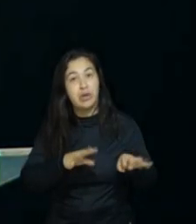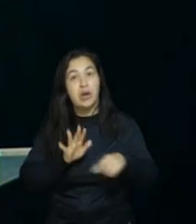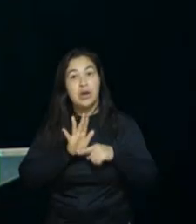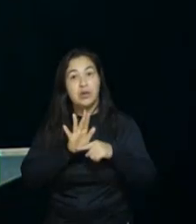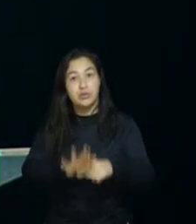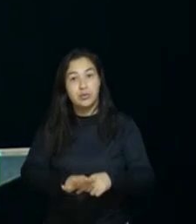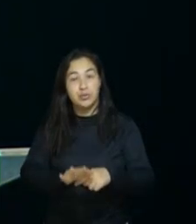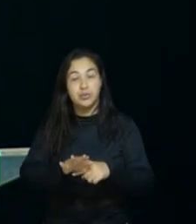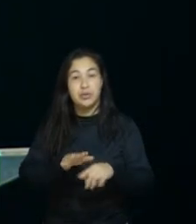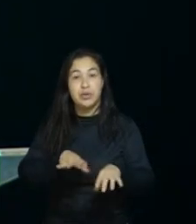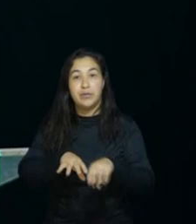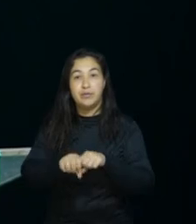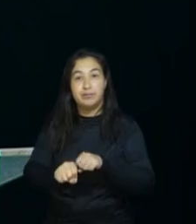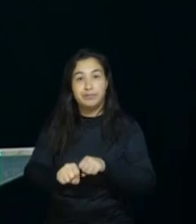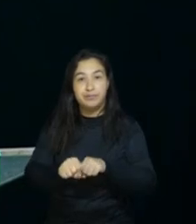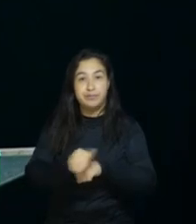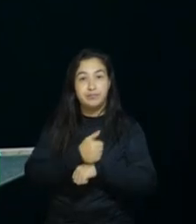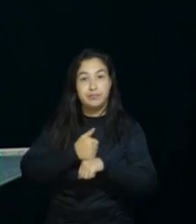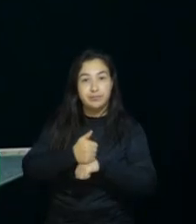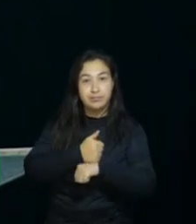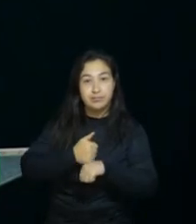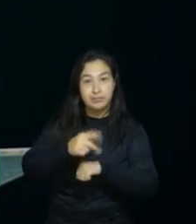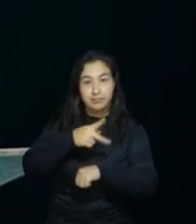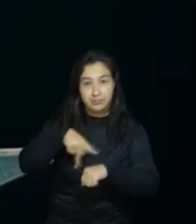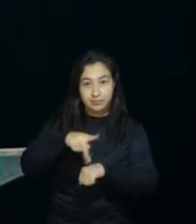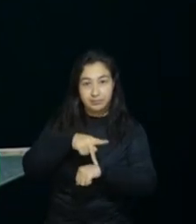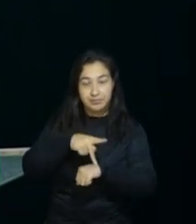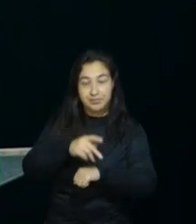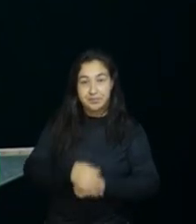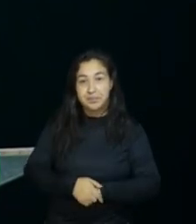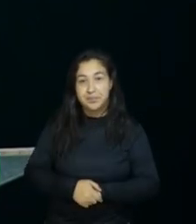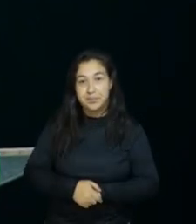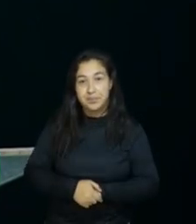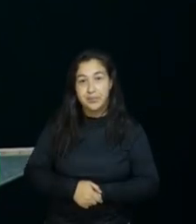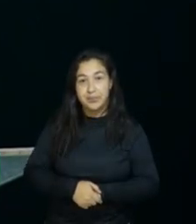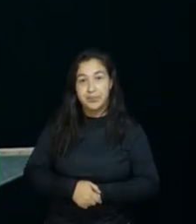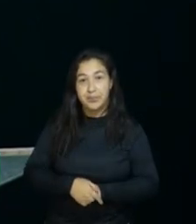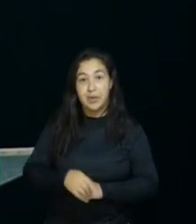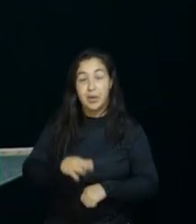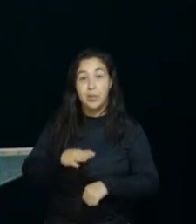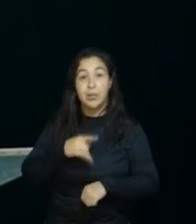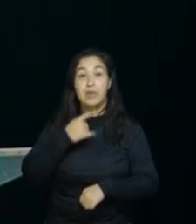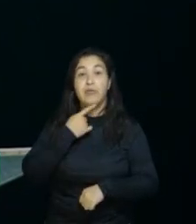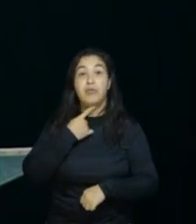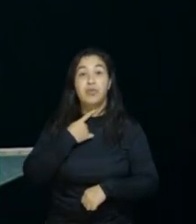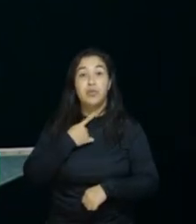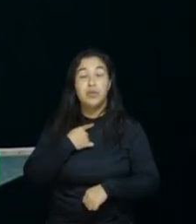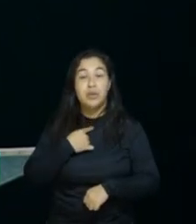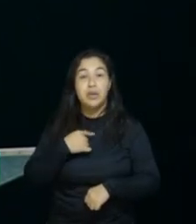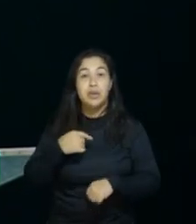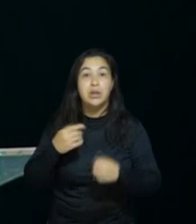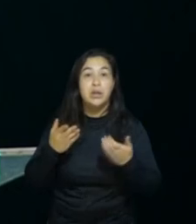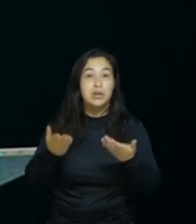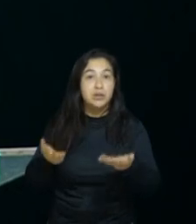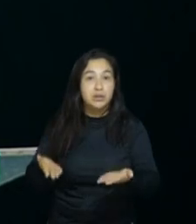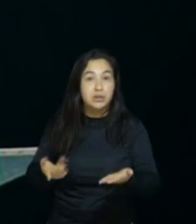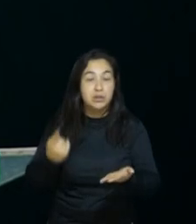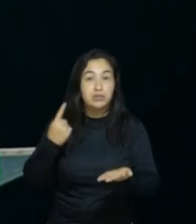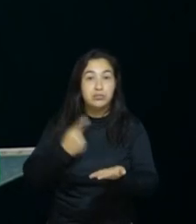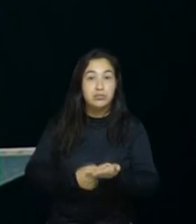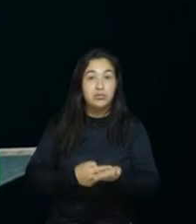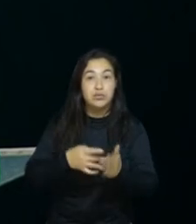país. Importante que essa também é uma iniciativa da instituição da dupla titulação. Temos convênios com